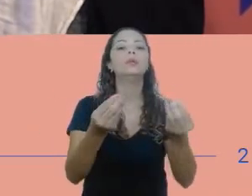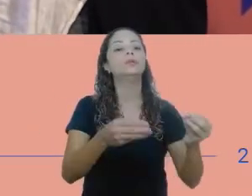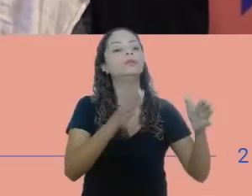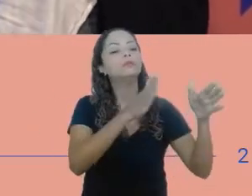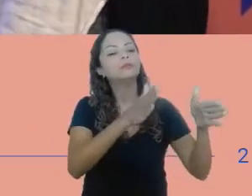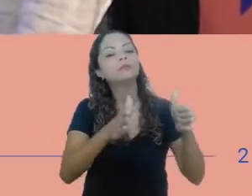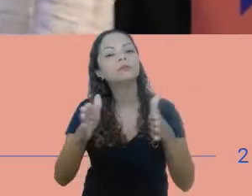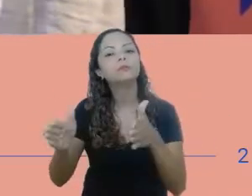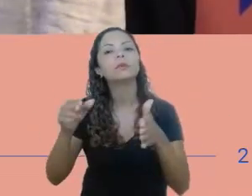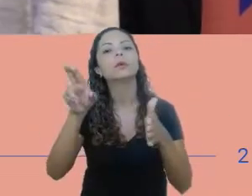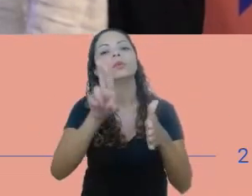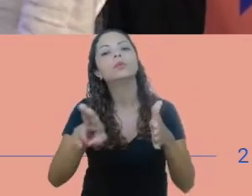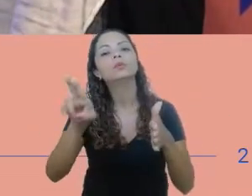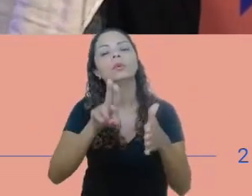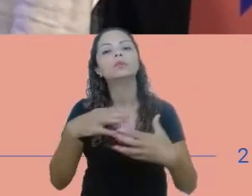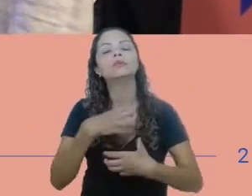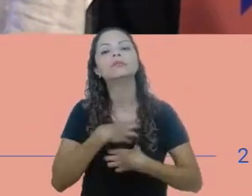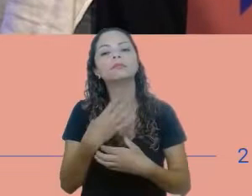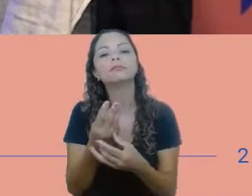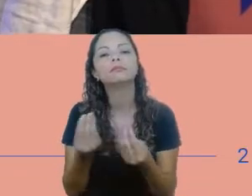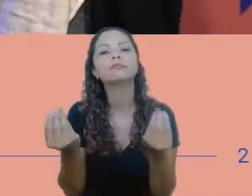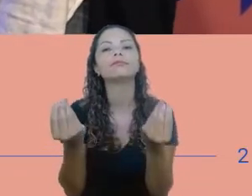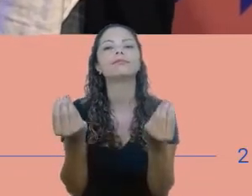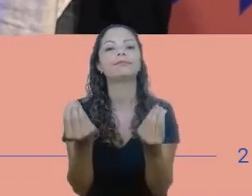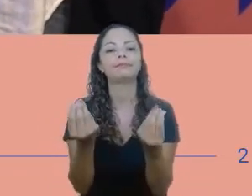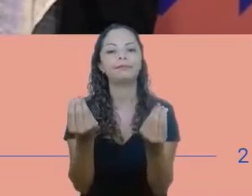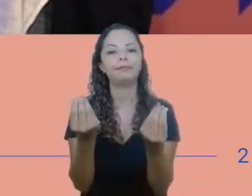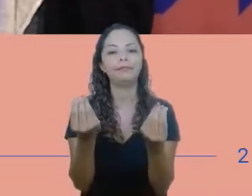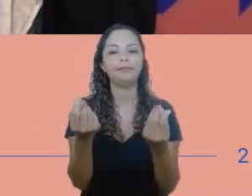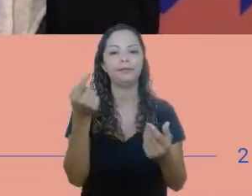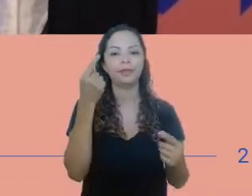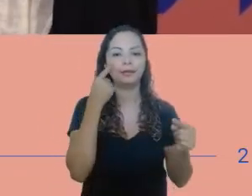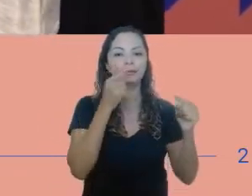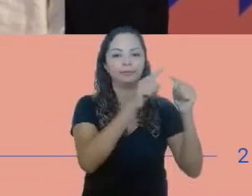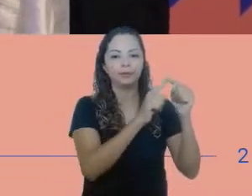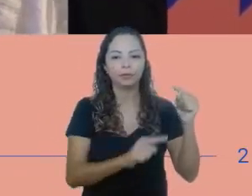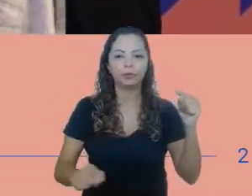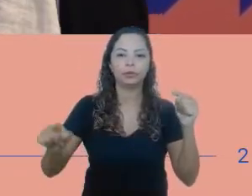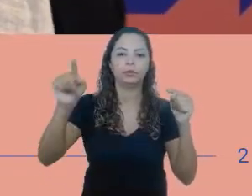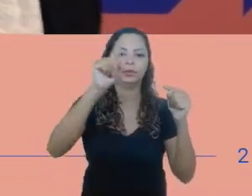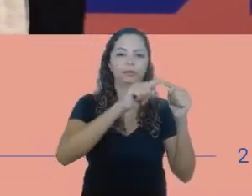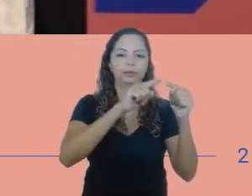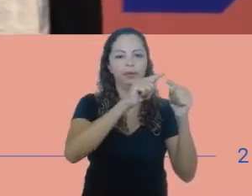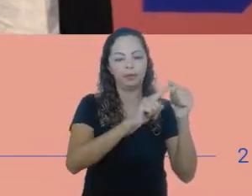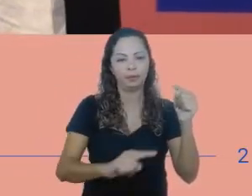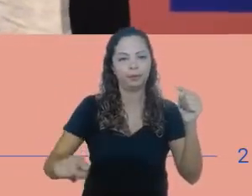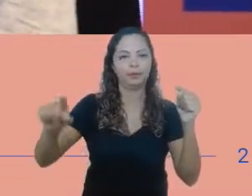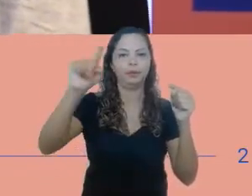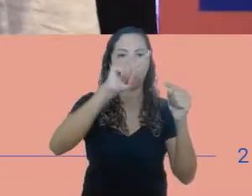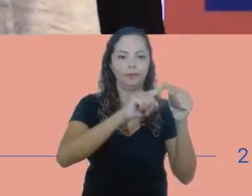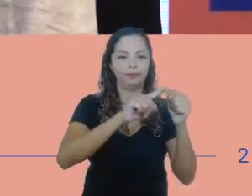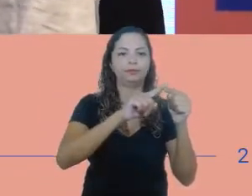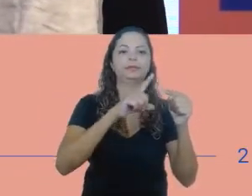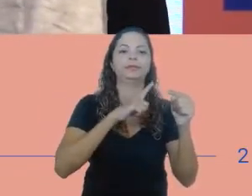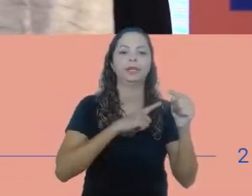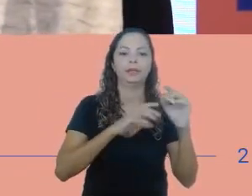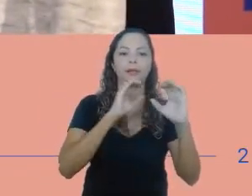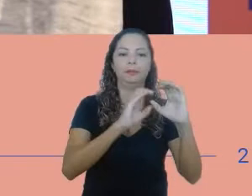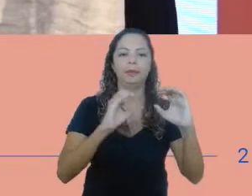o final de vida né Desse ciclo está presente nos dois modelos de